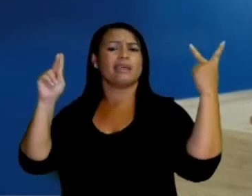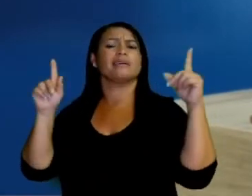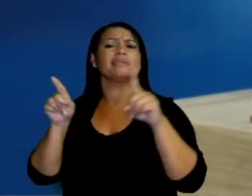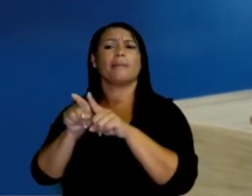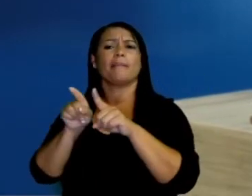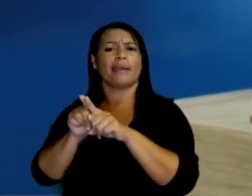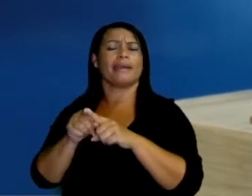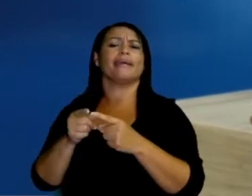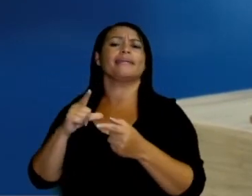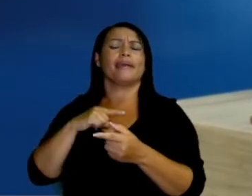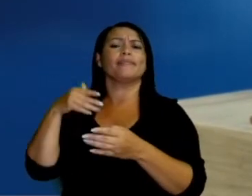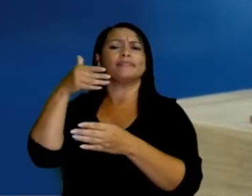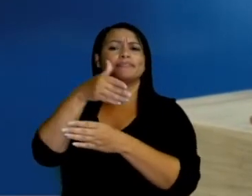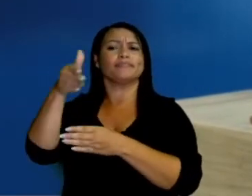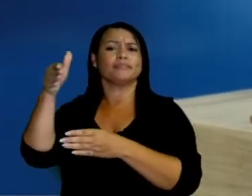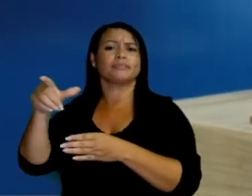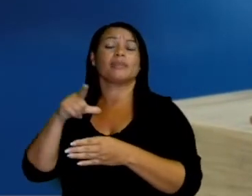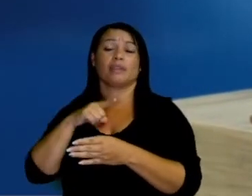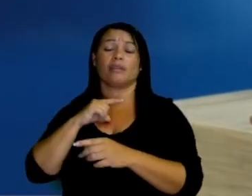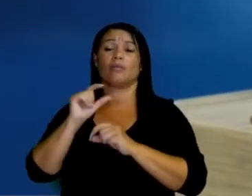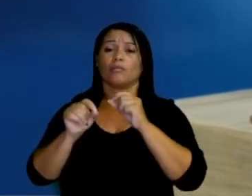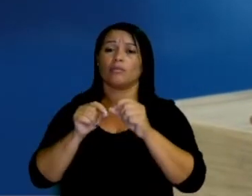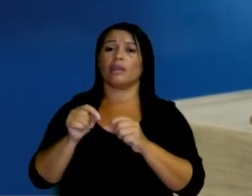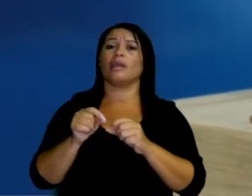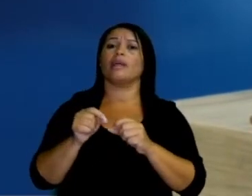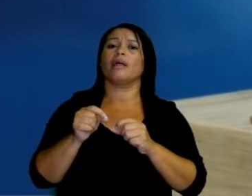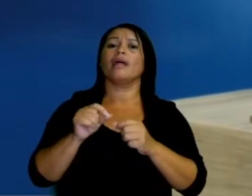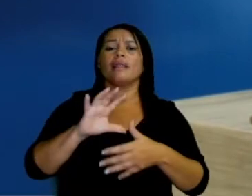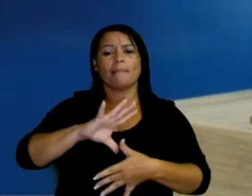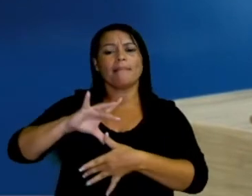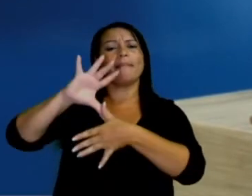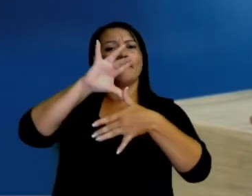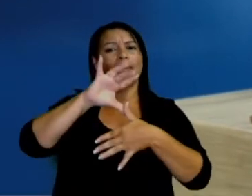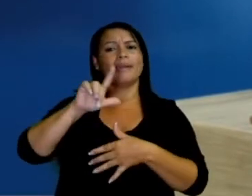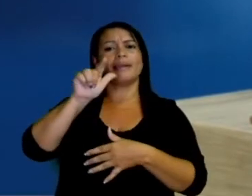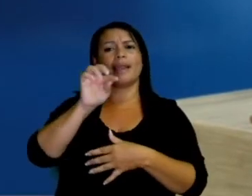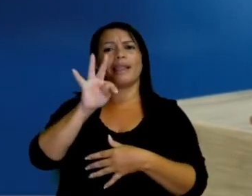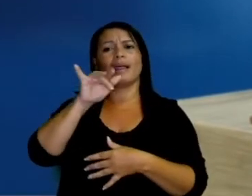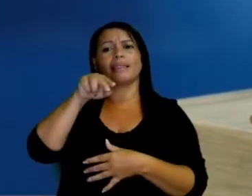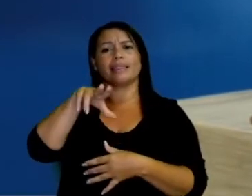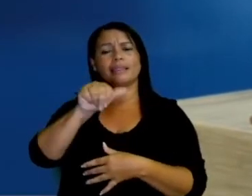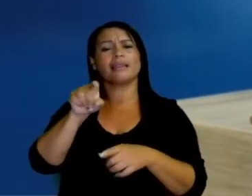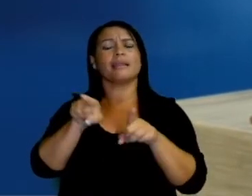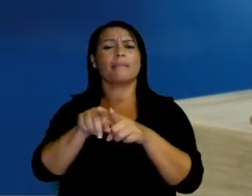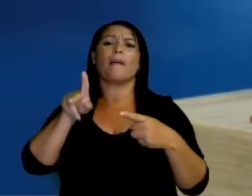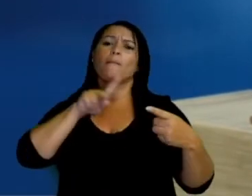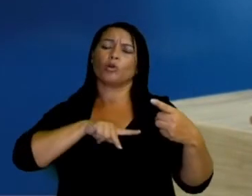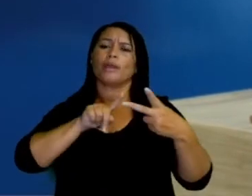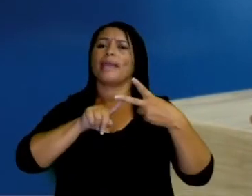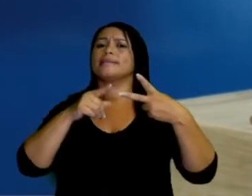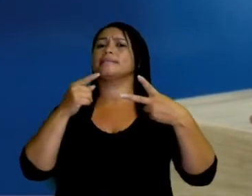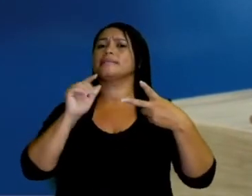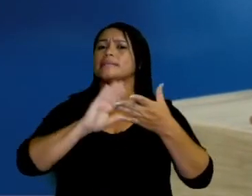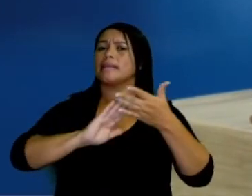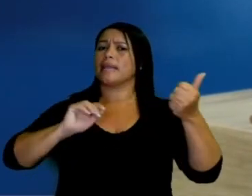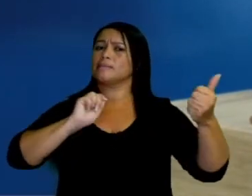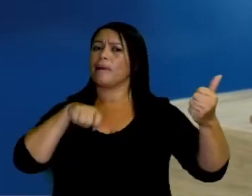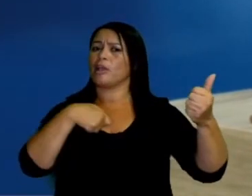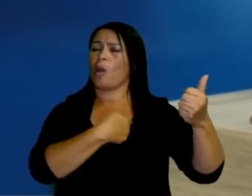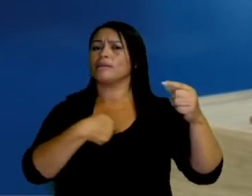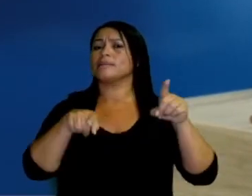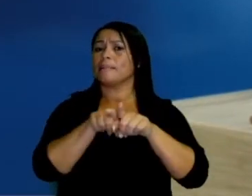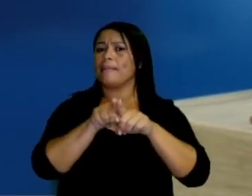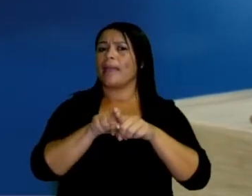a predominância nesse contexto da colonização da América Latina vai ser, né, com portugueses e espanhóis. Mas aí lembra,